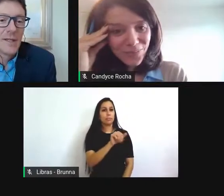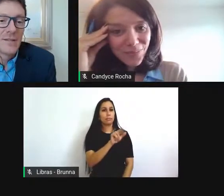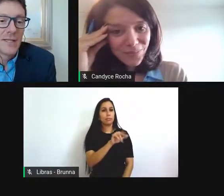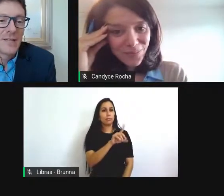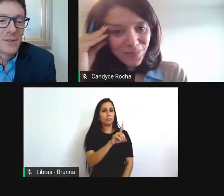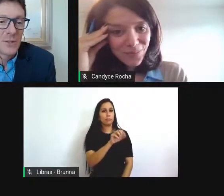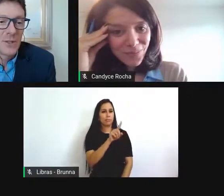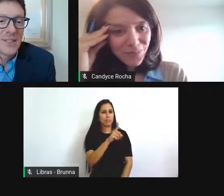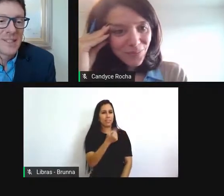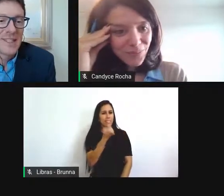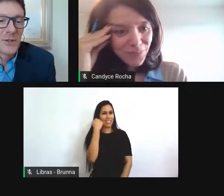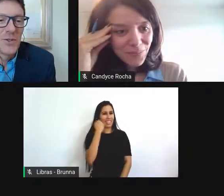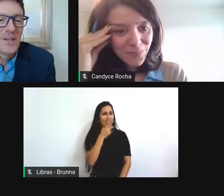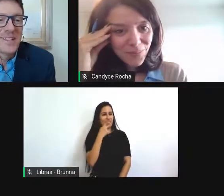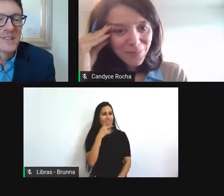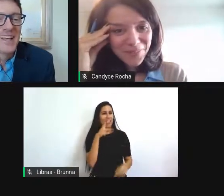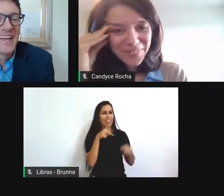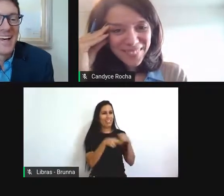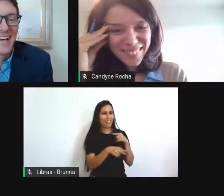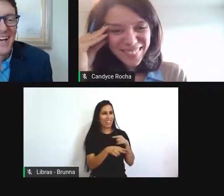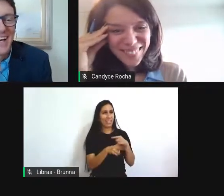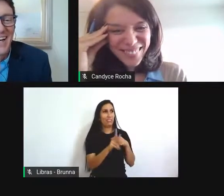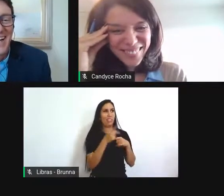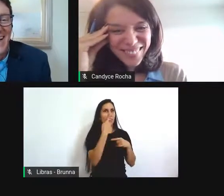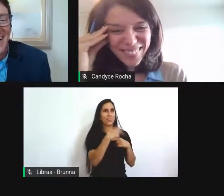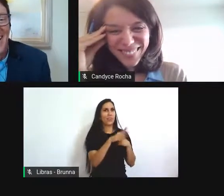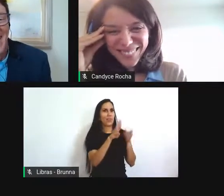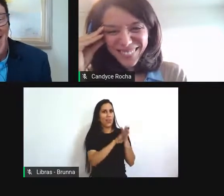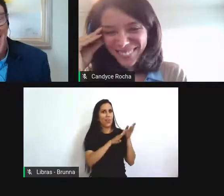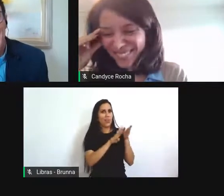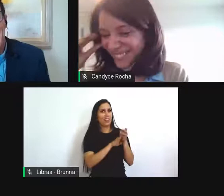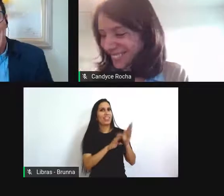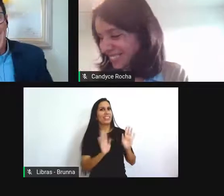né? Falava do seu orientador, que o seu,